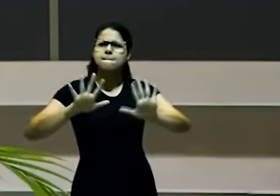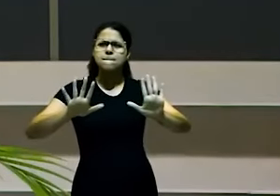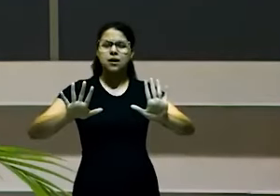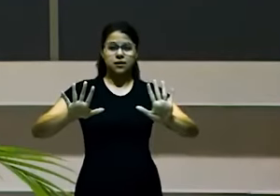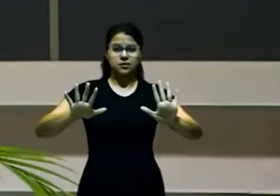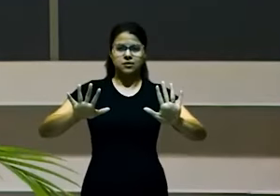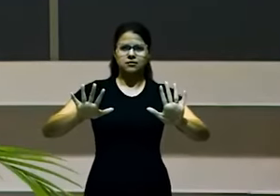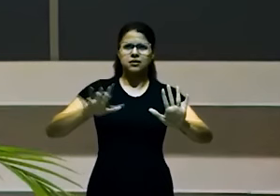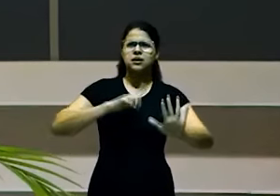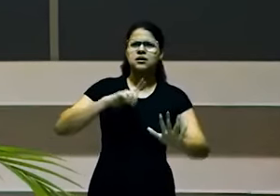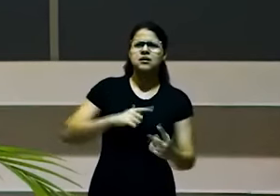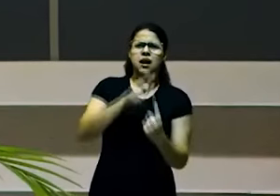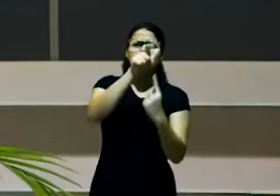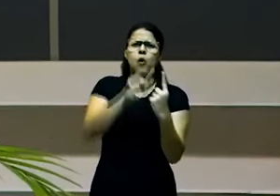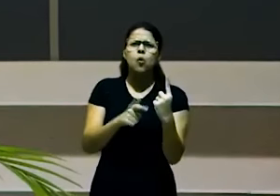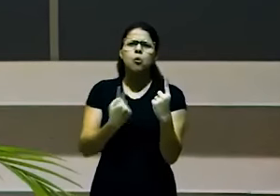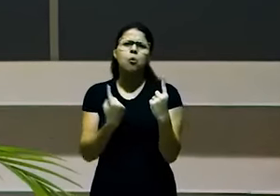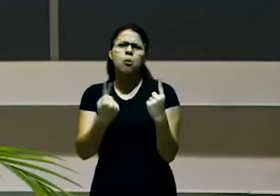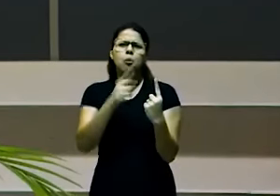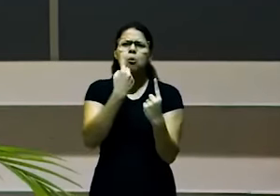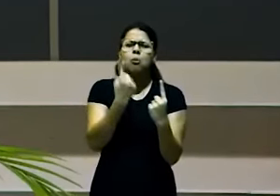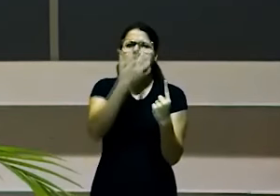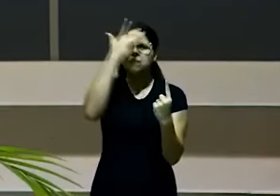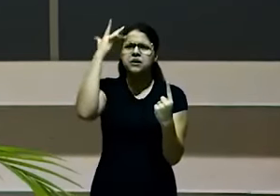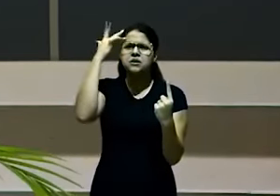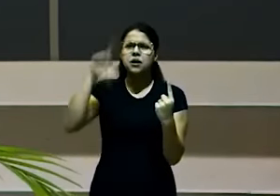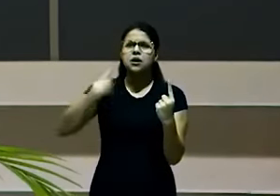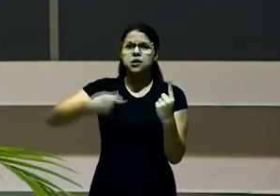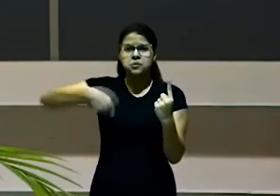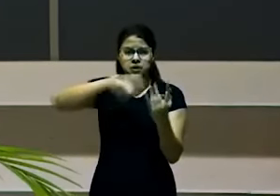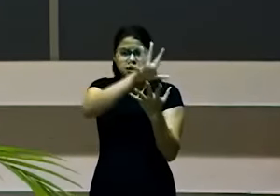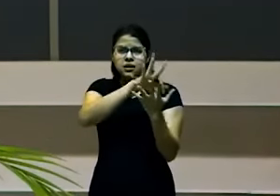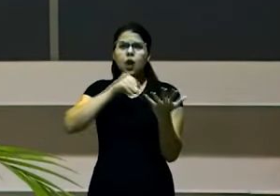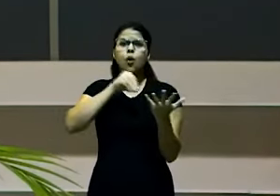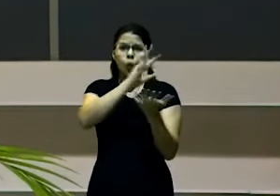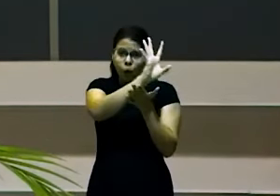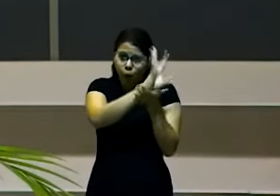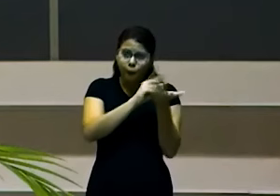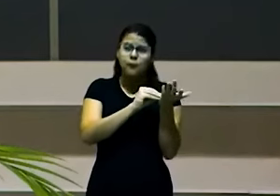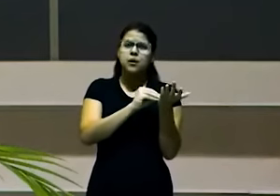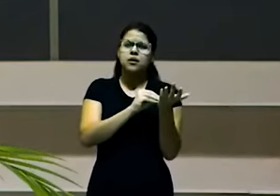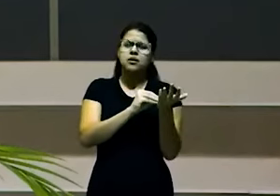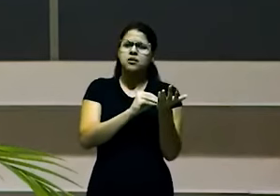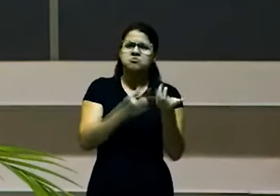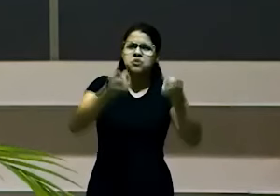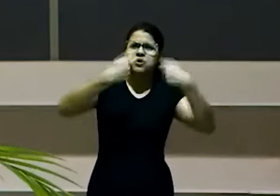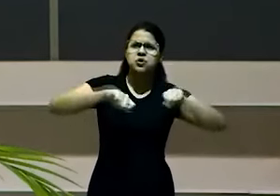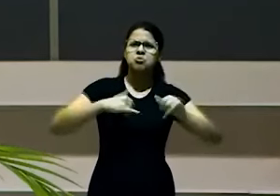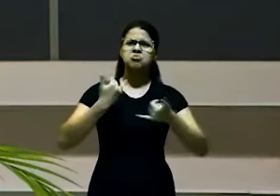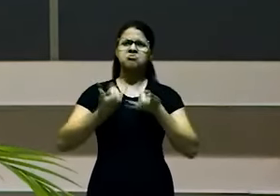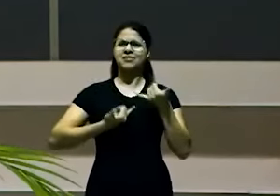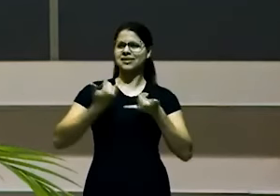fazer força para imitar tem um personagem da Bíblia que a gente não precisa brincar de imitar